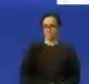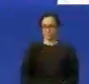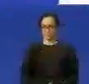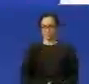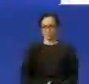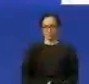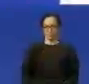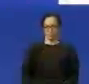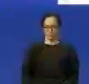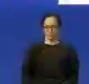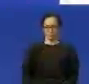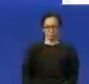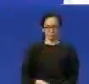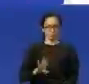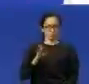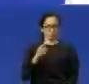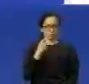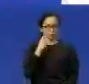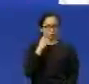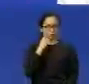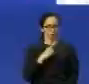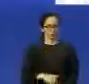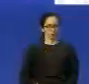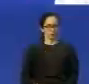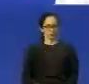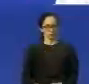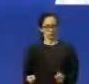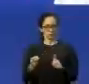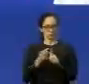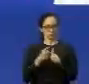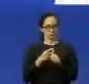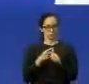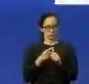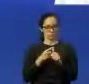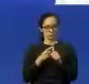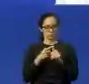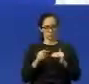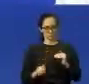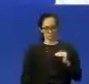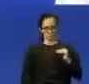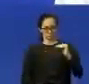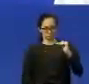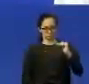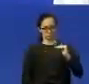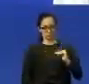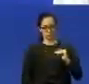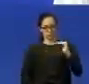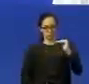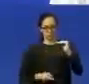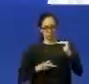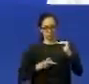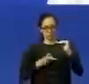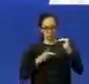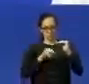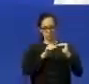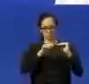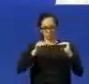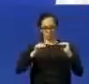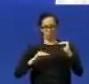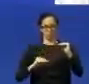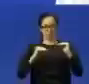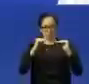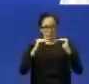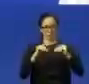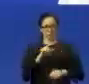íngreme, vamos dizer assim, no gráfico. Então, a primeira parte é uma parte mais íngreme do gráfico subindo, depois constante e depois uma parte menos